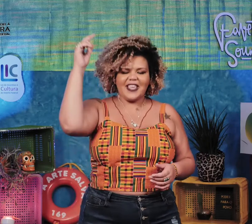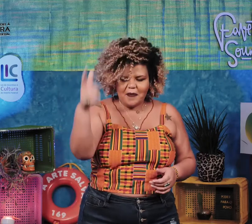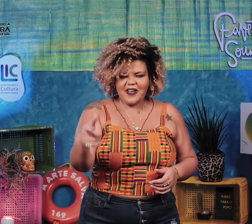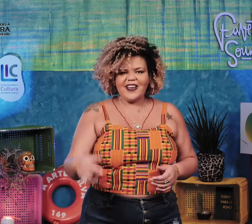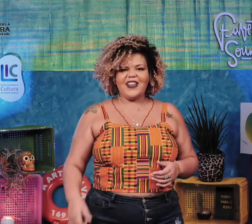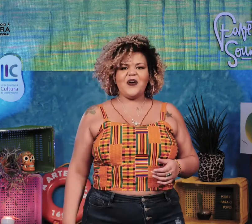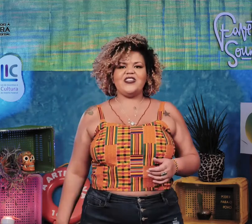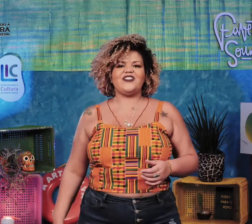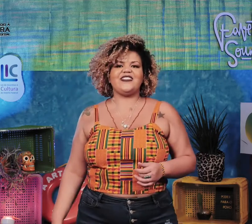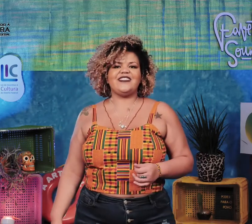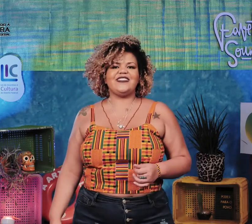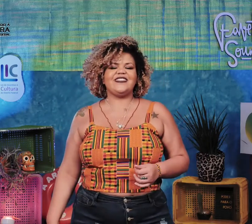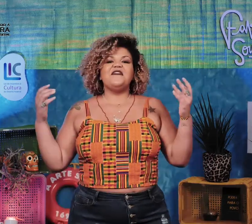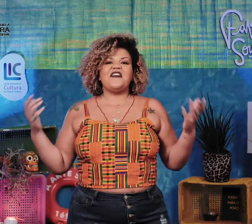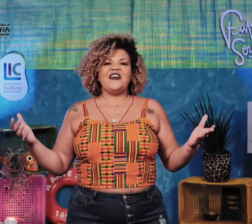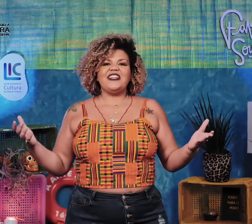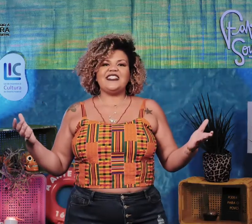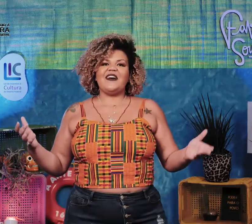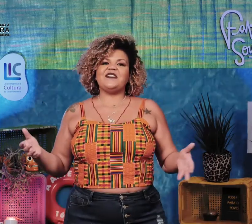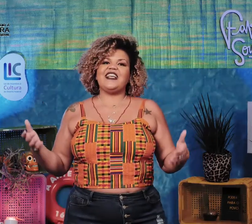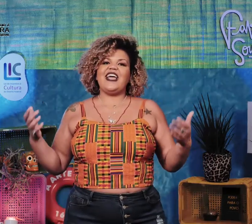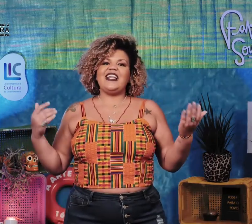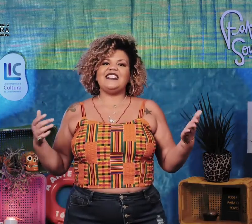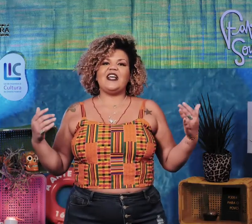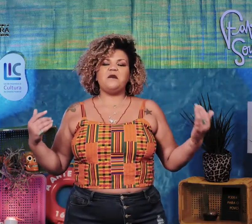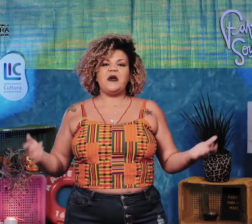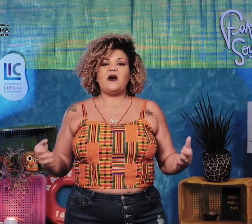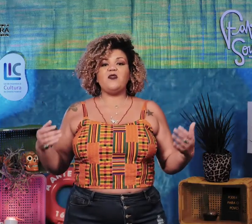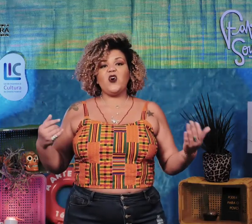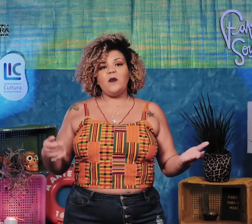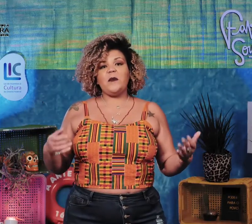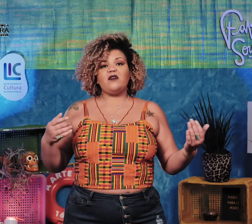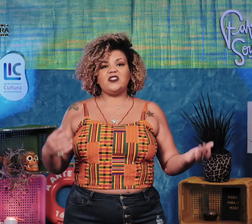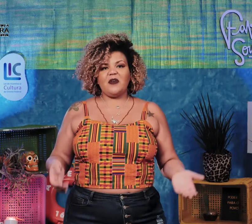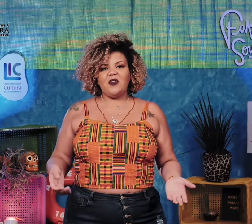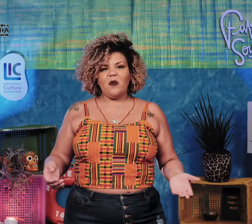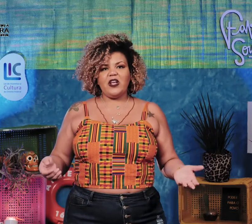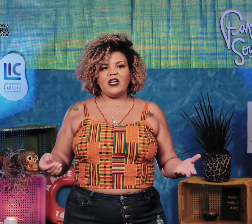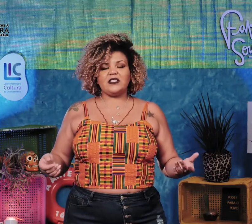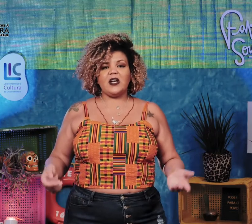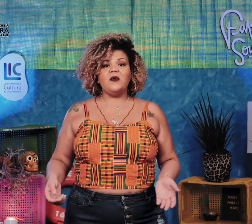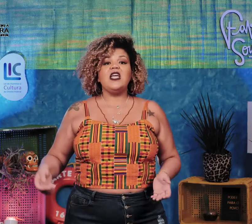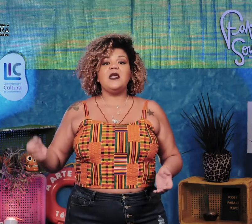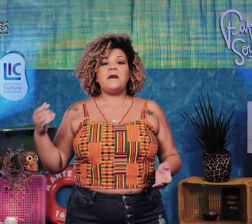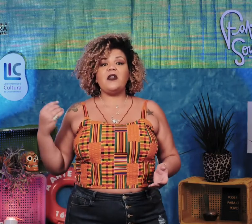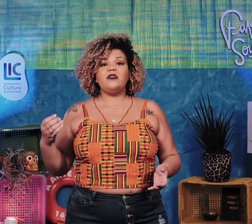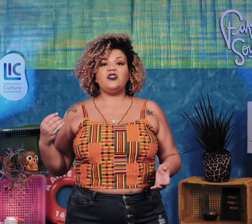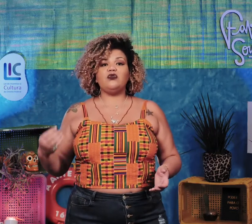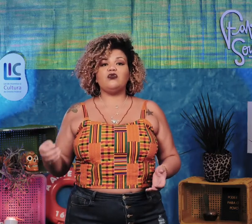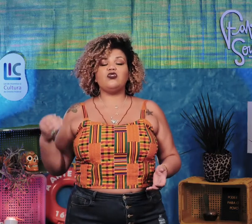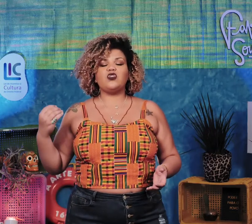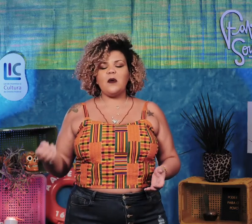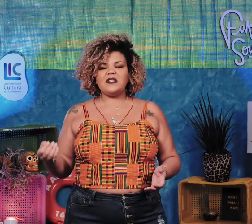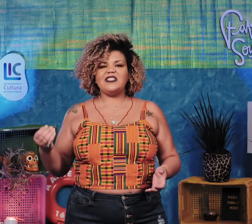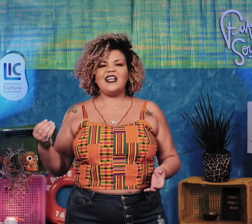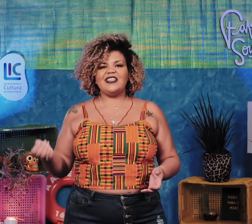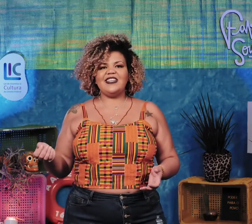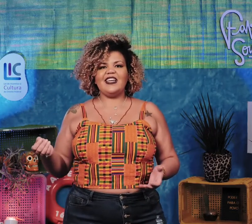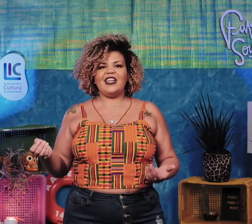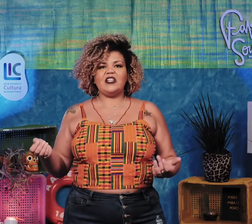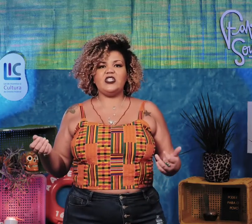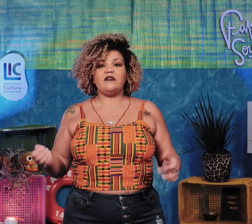descansa que amanhã é nós favela Sounds é realizado pela um nome produção e comunicação e pelo Instituto